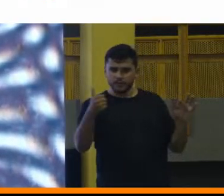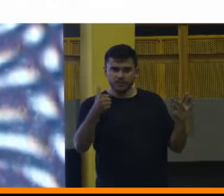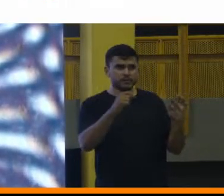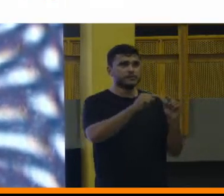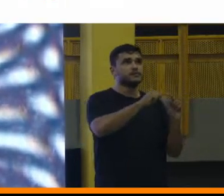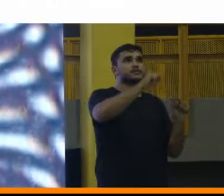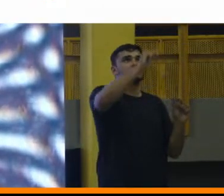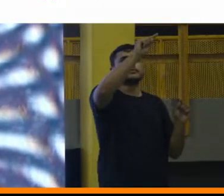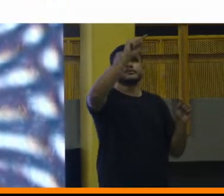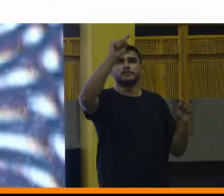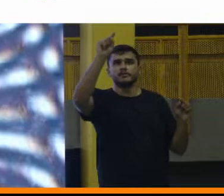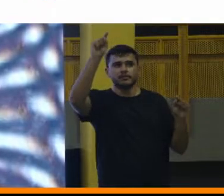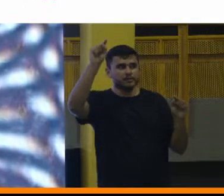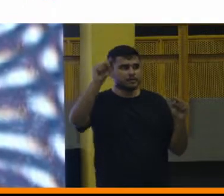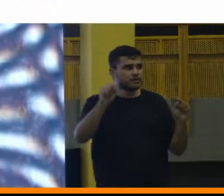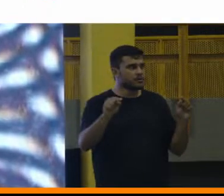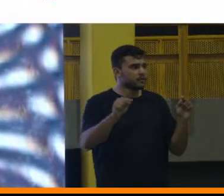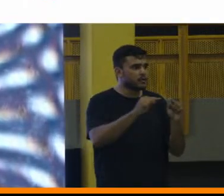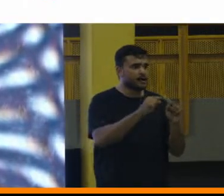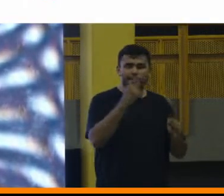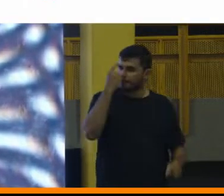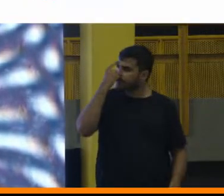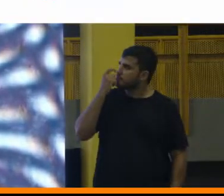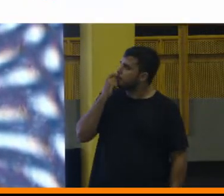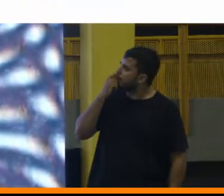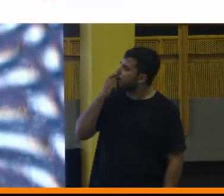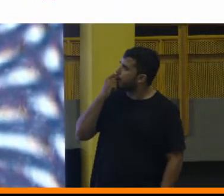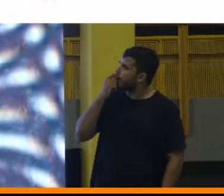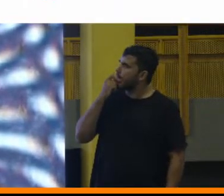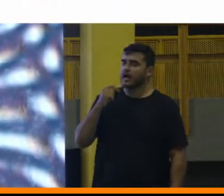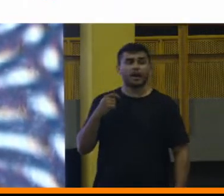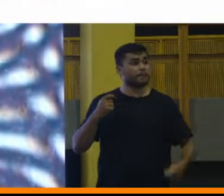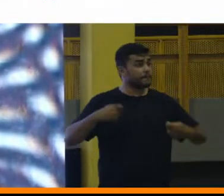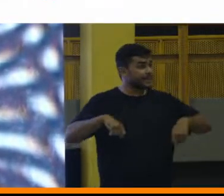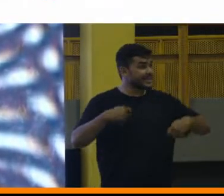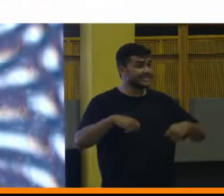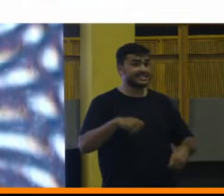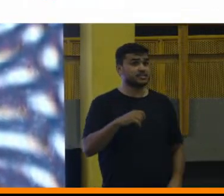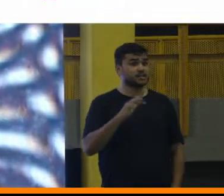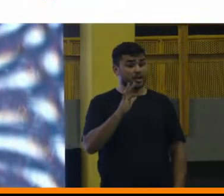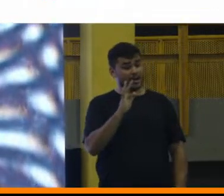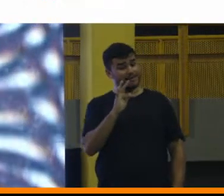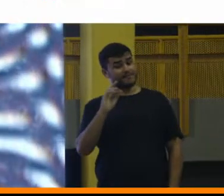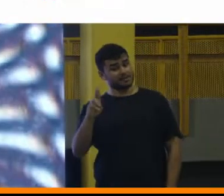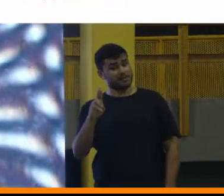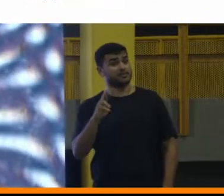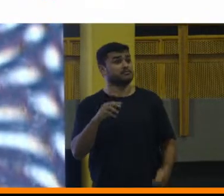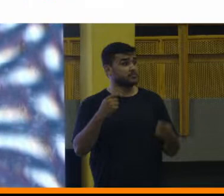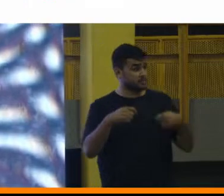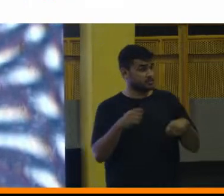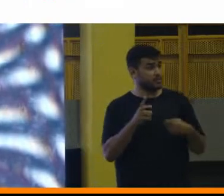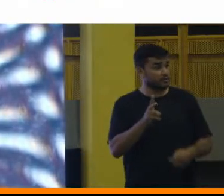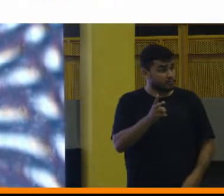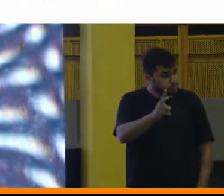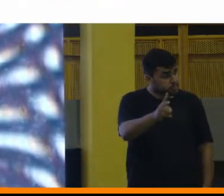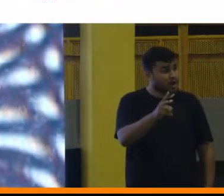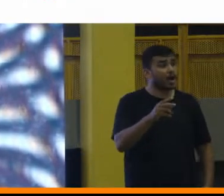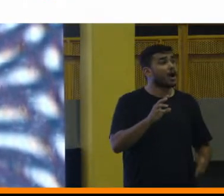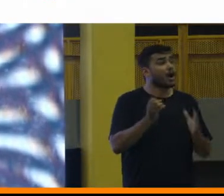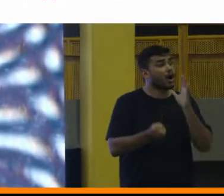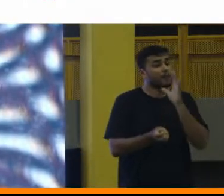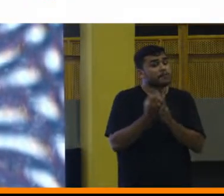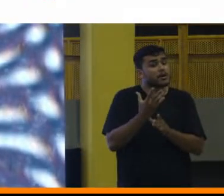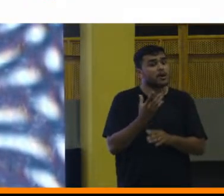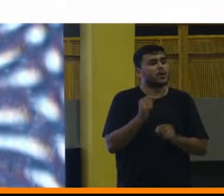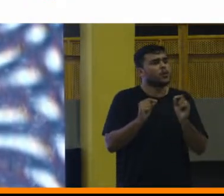quiser acelerar, você vai precisar de uma força resultante, que é quem vai gerar, é quem